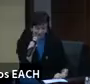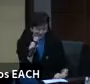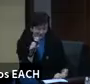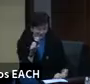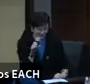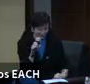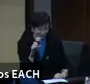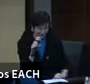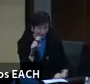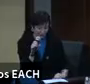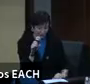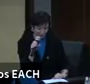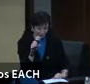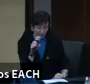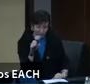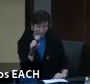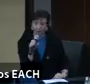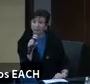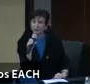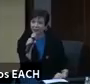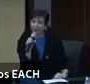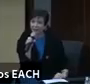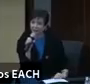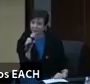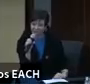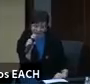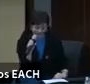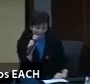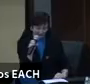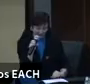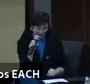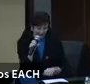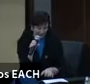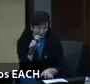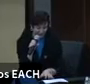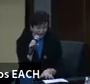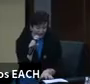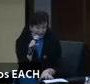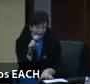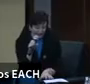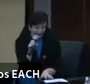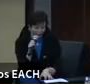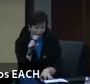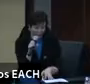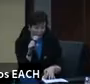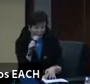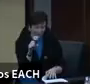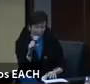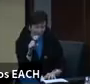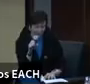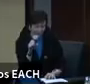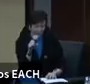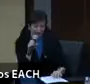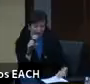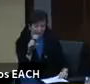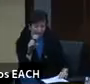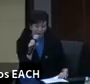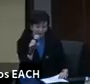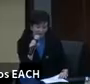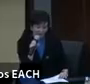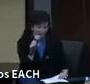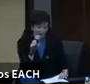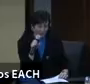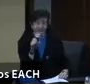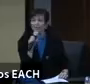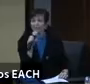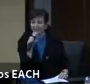irrepreensível durante todo o seu tempo como gerente de esportes do SESC, cadeira que hoje ocupa minha amiga por quem nutre a